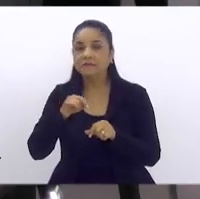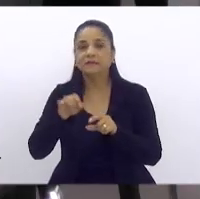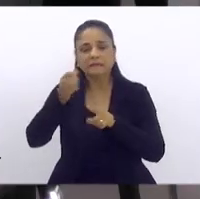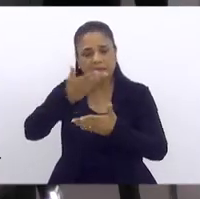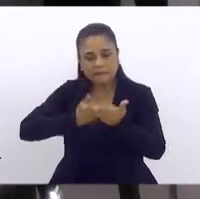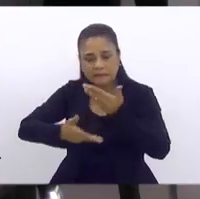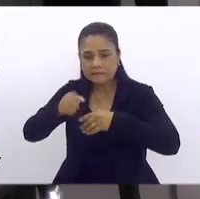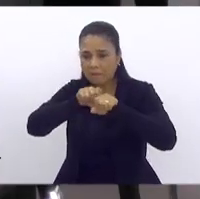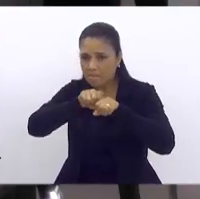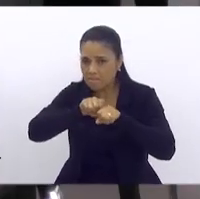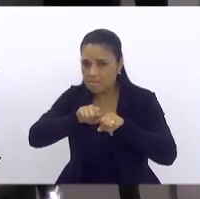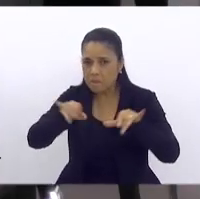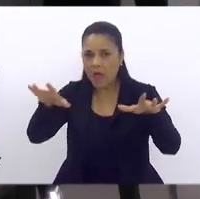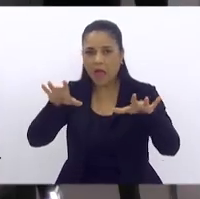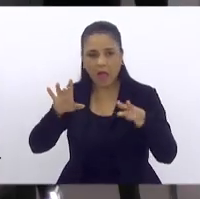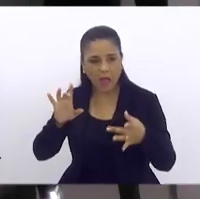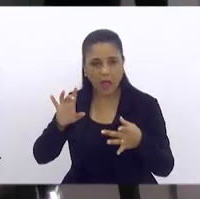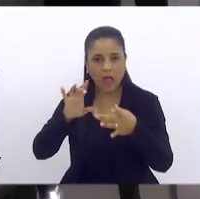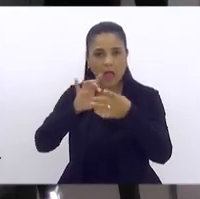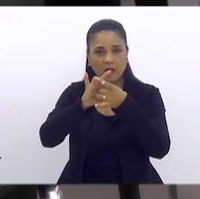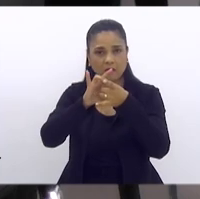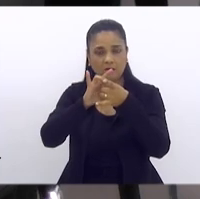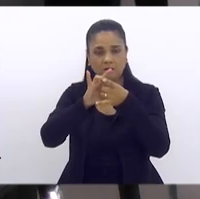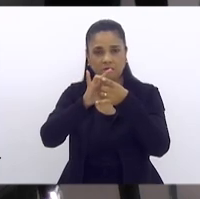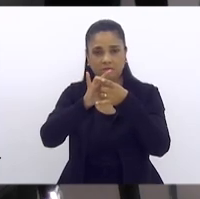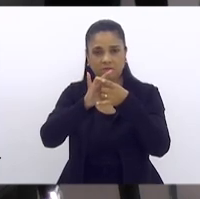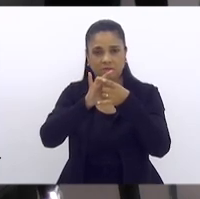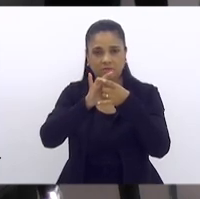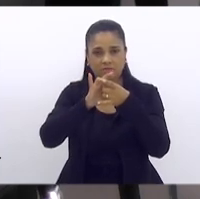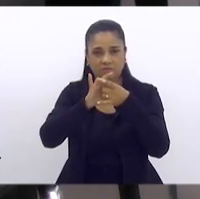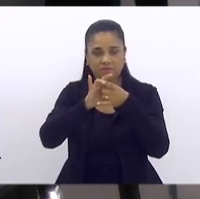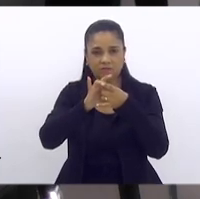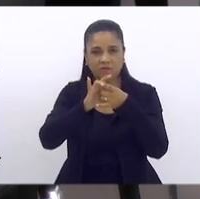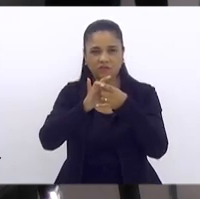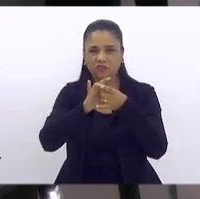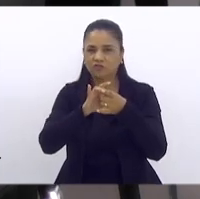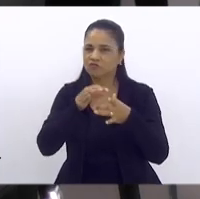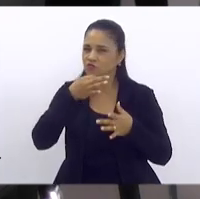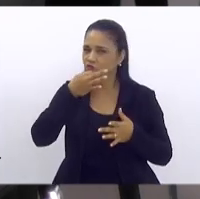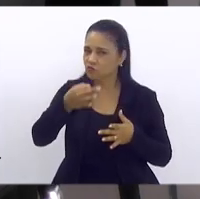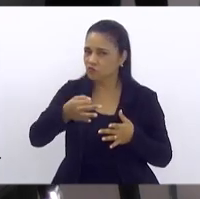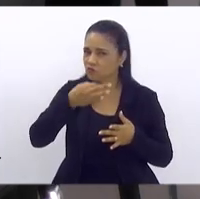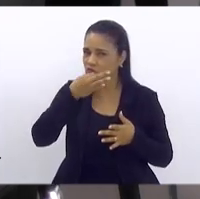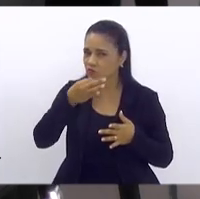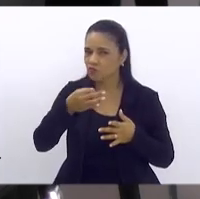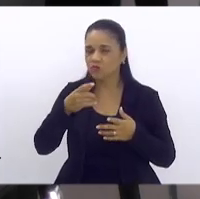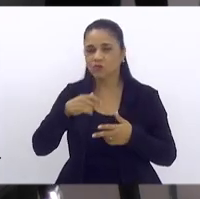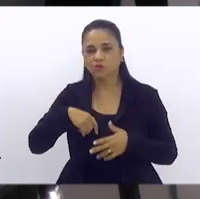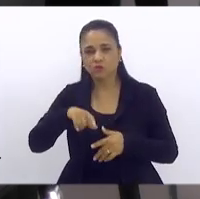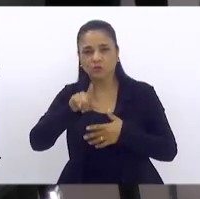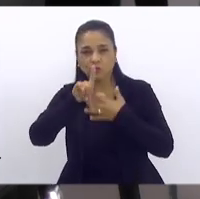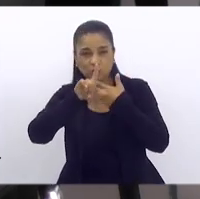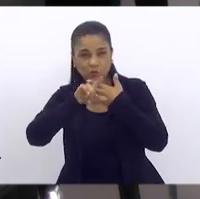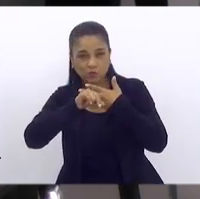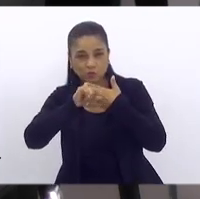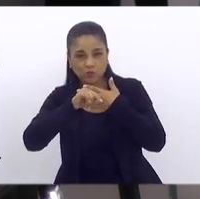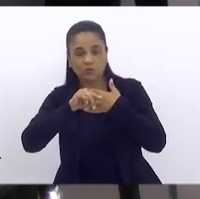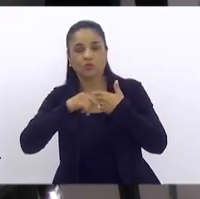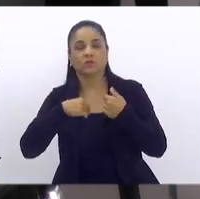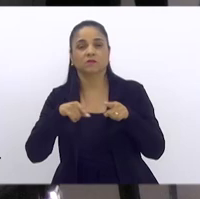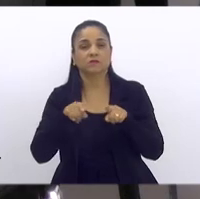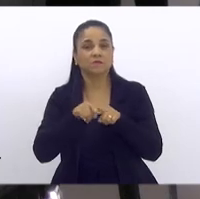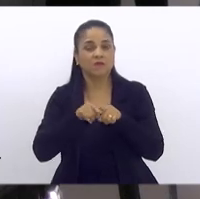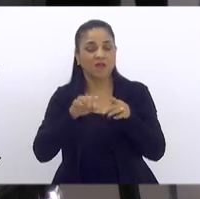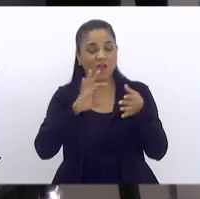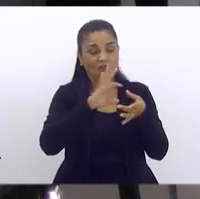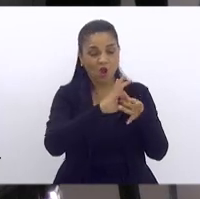mais, engajar mais. Então, por exemplo, são comentários bem-humorados no Twitter, são mensagens em formato de